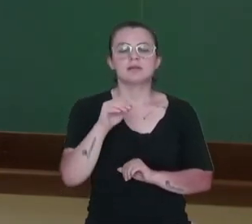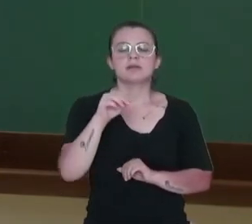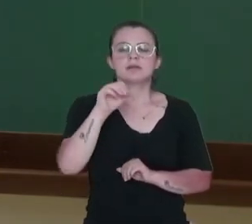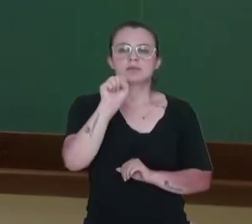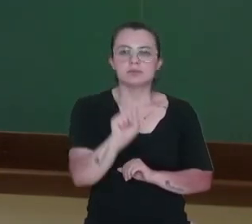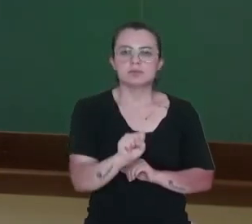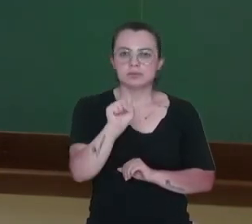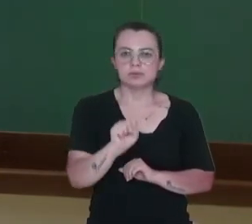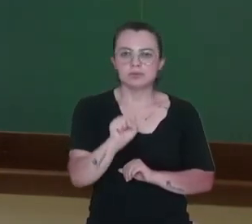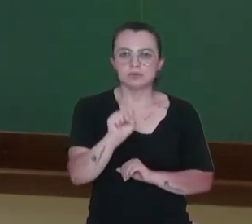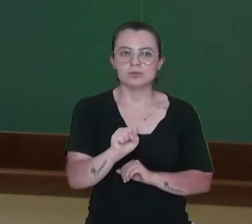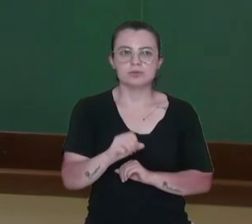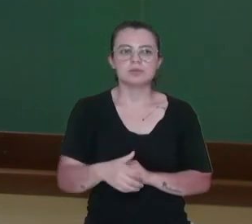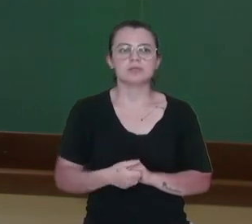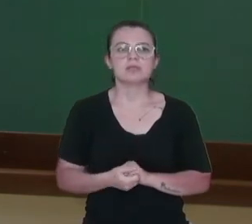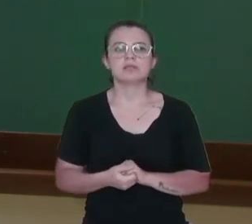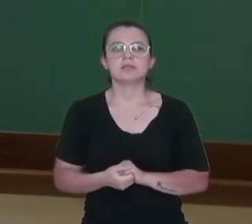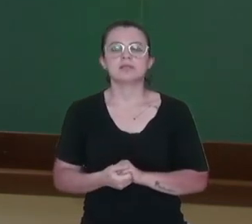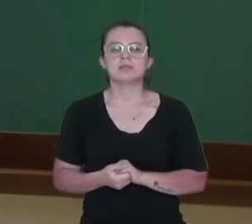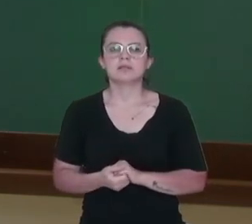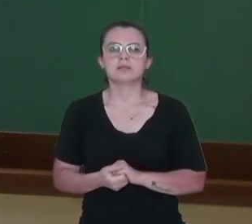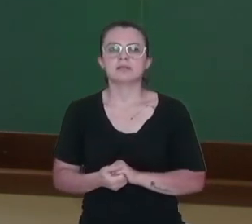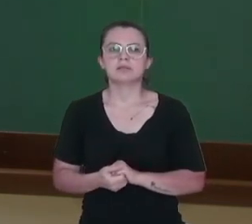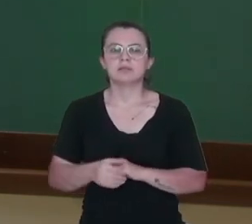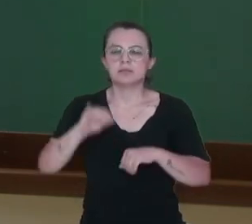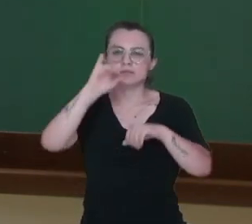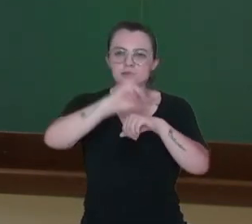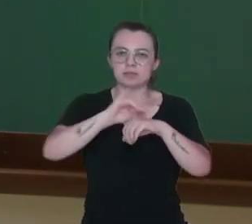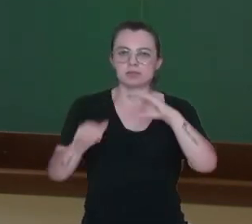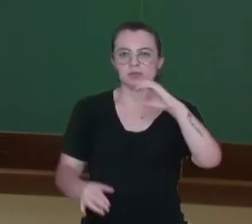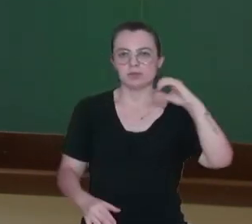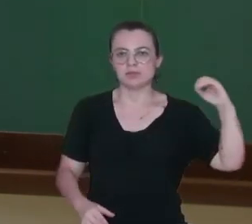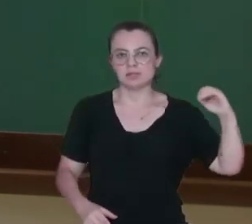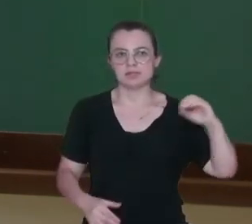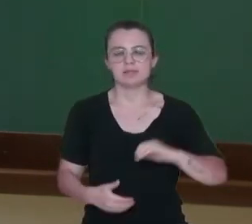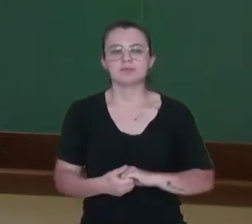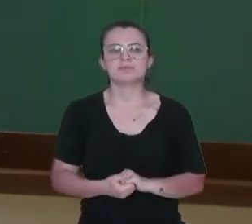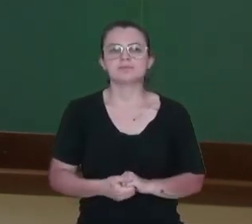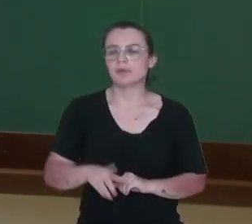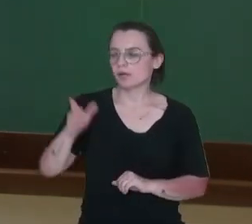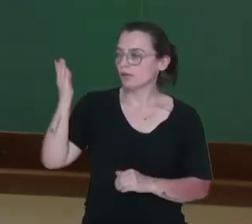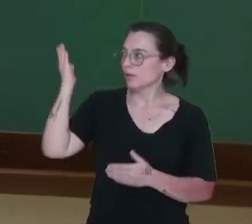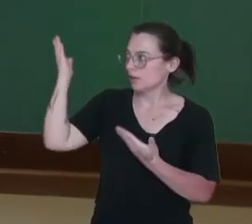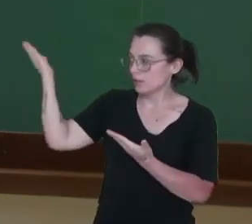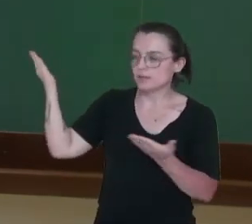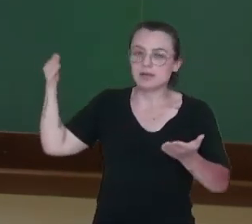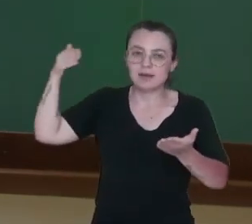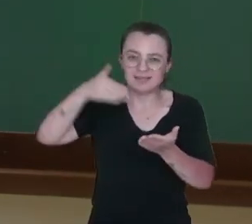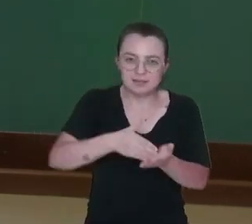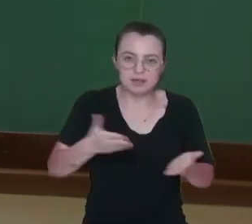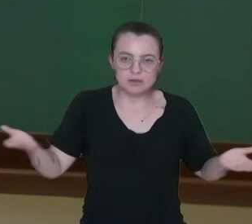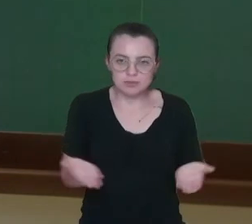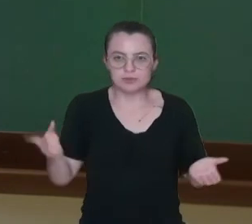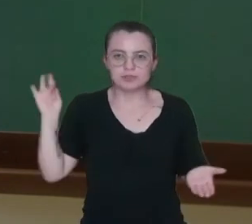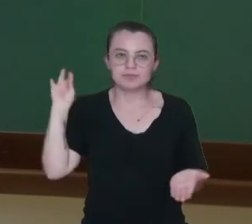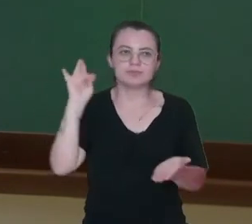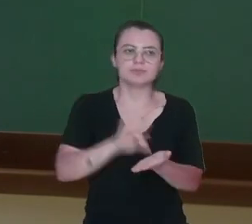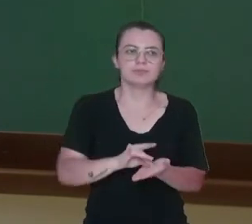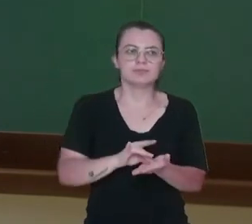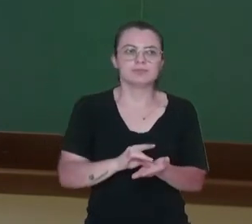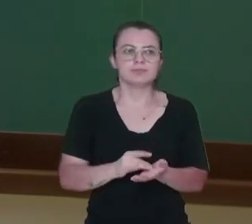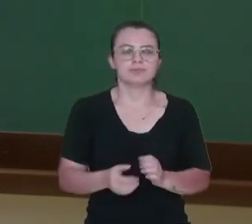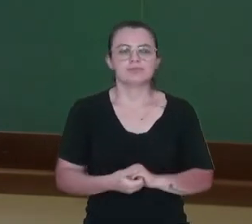região sul, que está aqui em lilás, e a região centro-oeste, que está em rosa. Então essa é a divisão regional